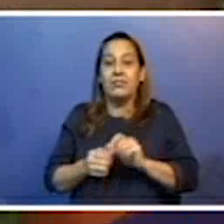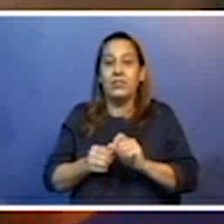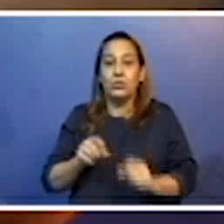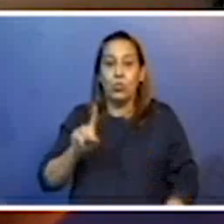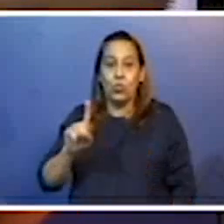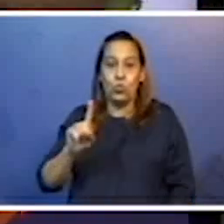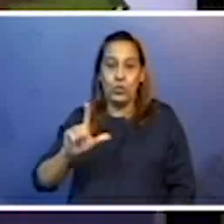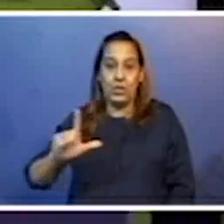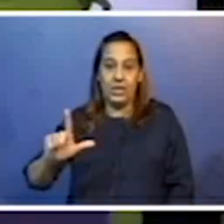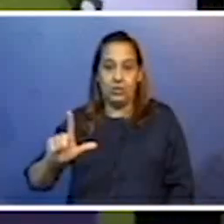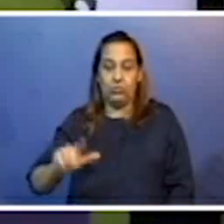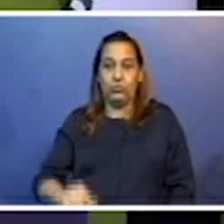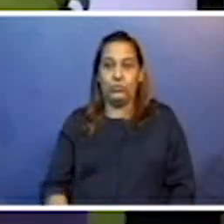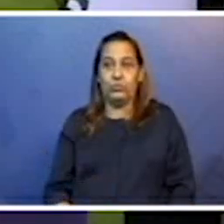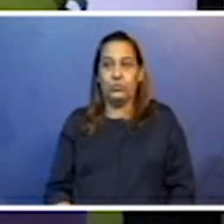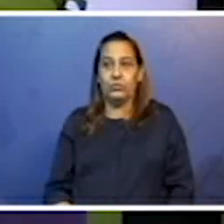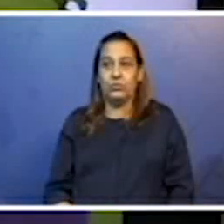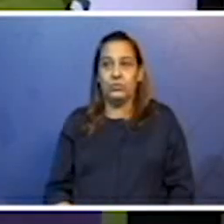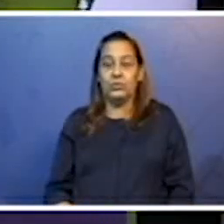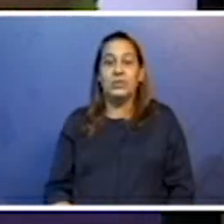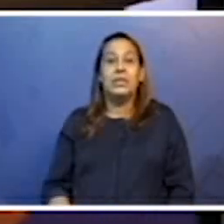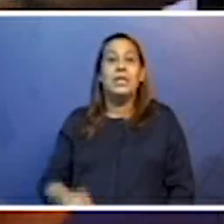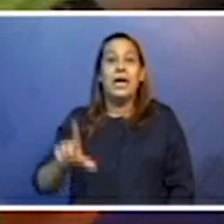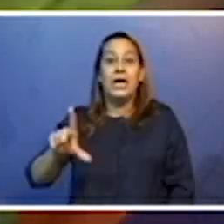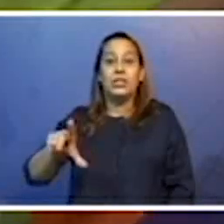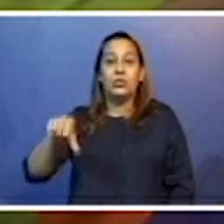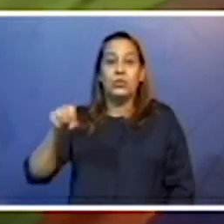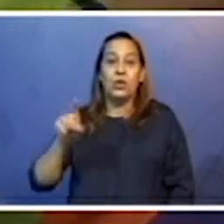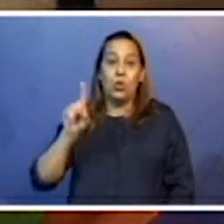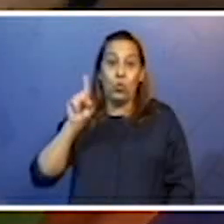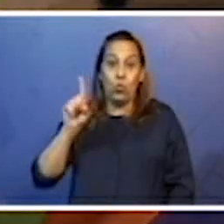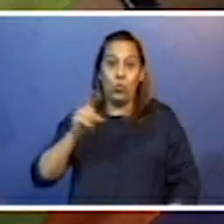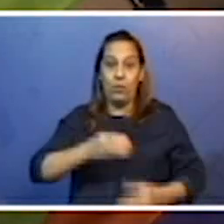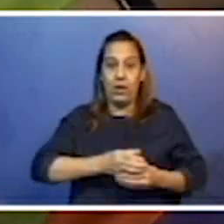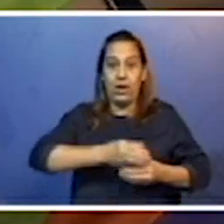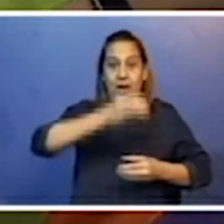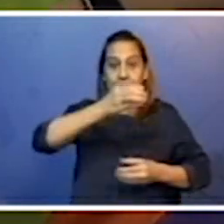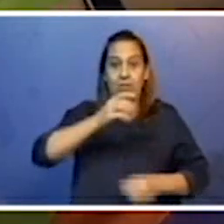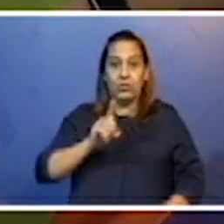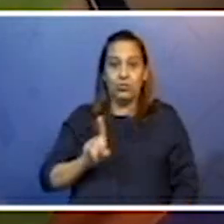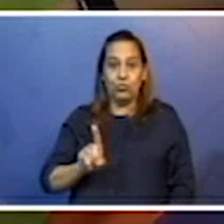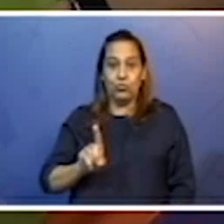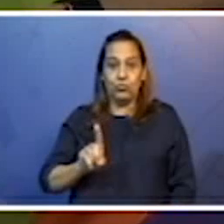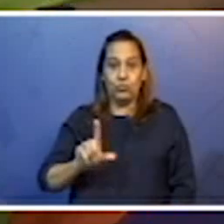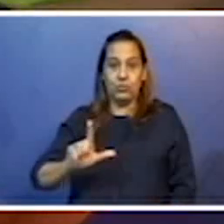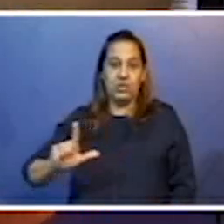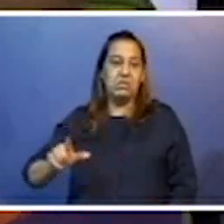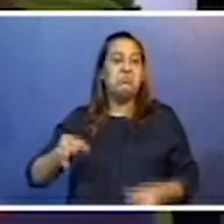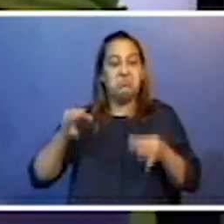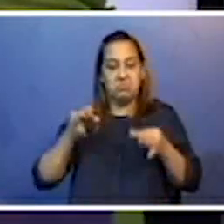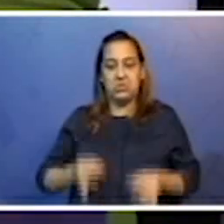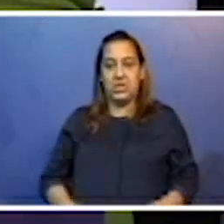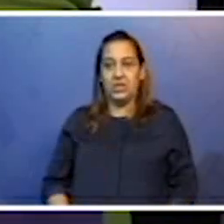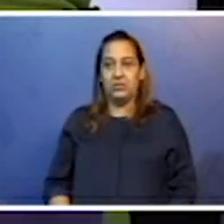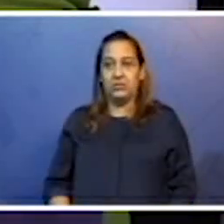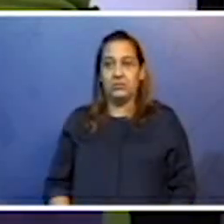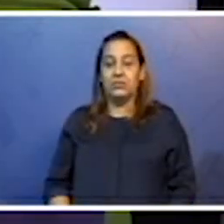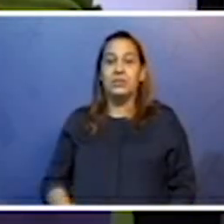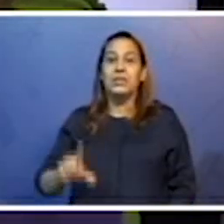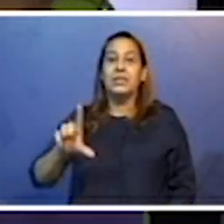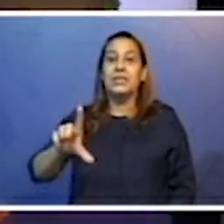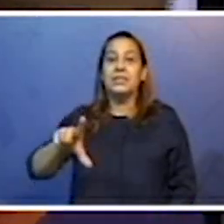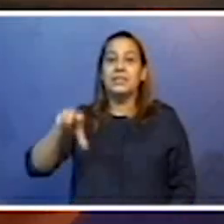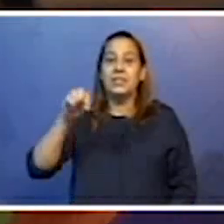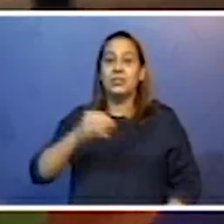dia. Se ela escolher a garrafa de 1 litro, ela vai encher a garrafa, tá tudo certo. Se ela